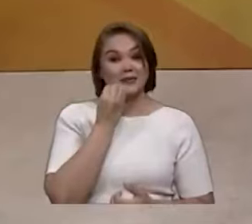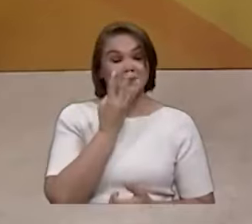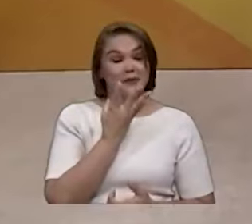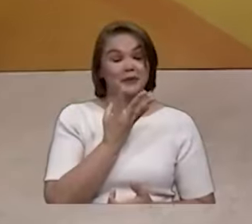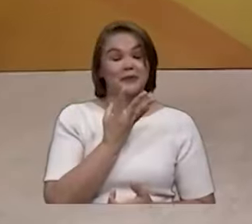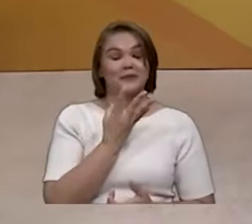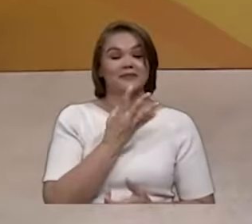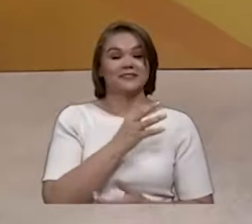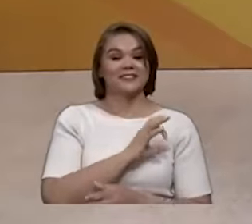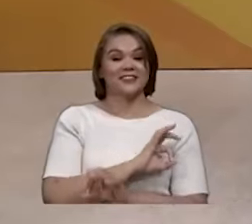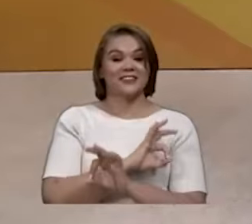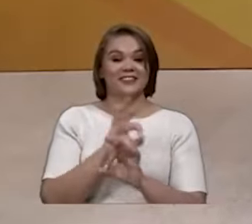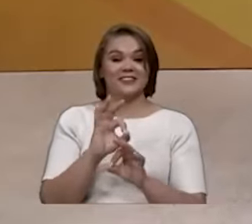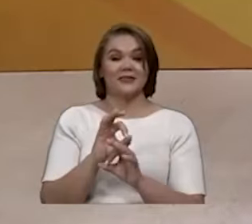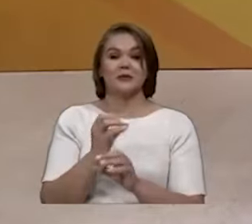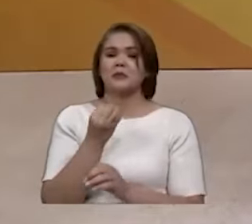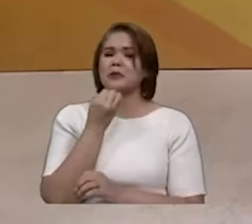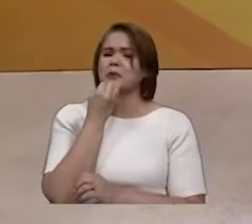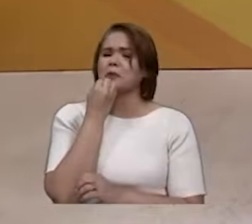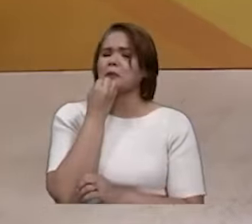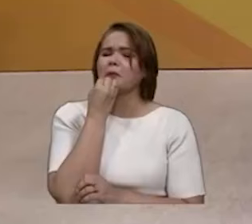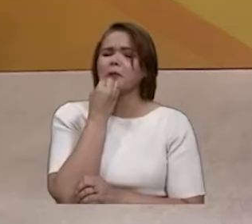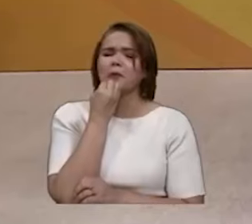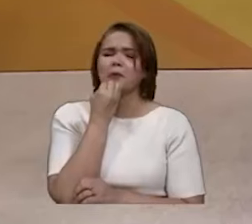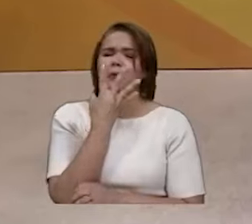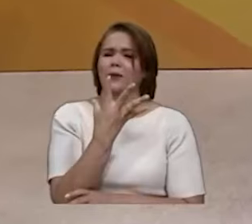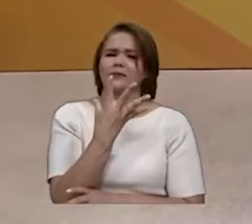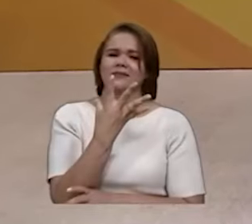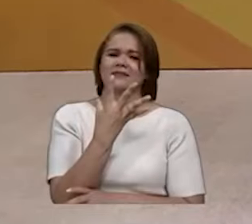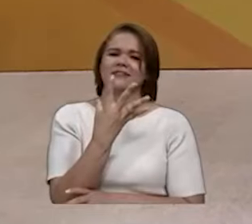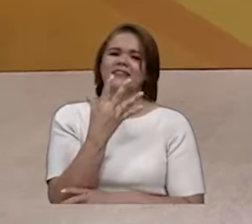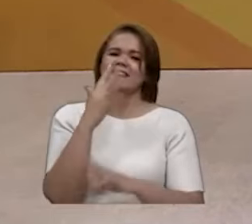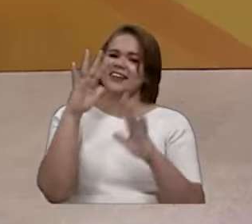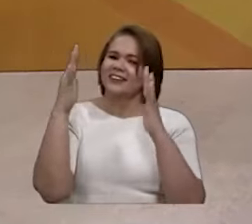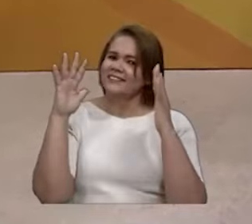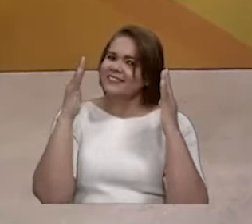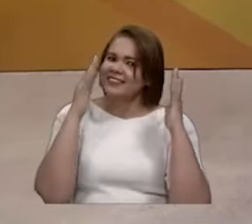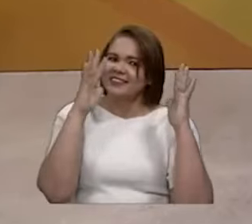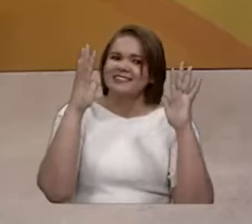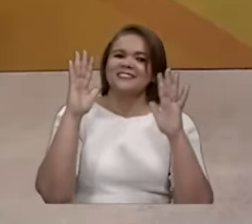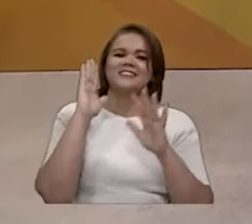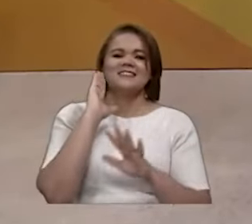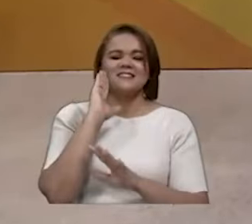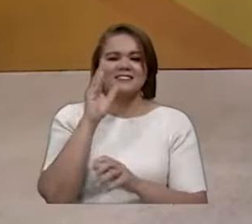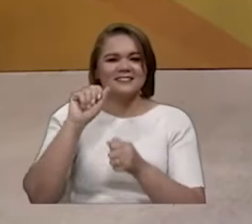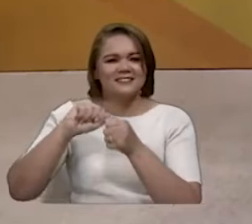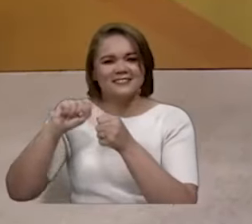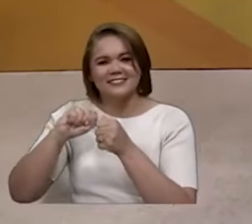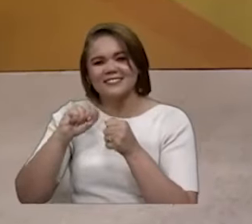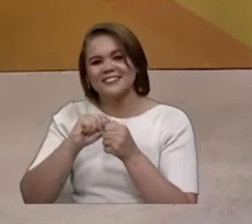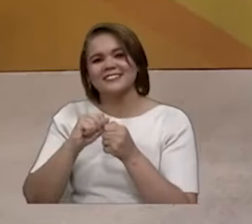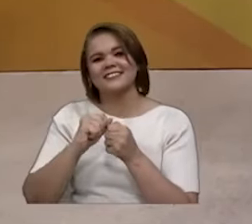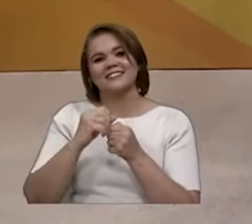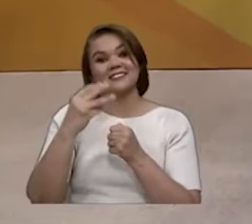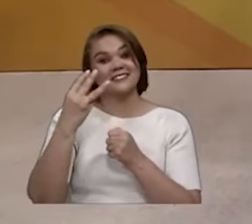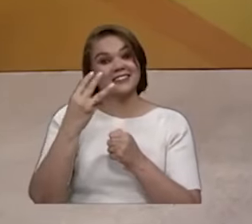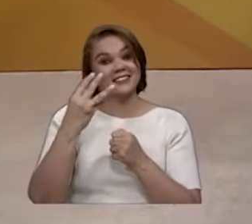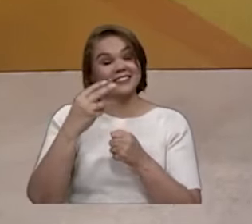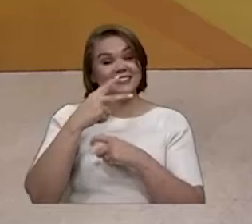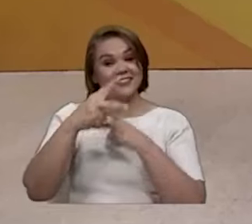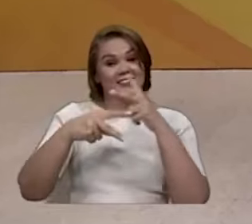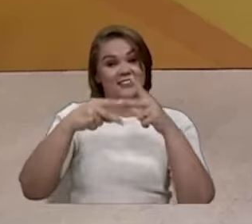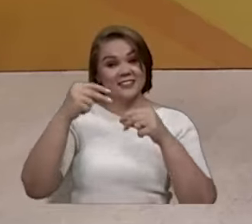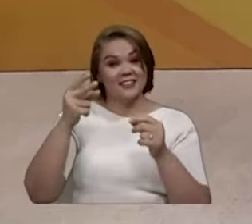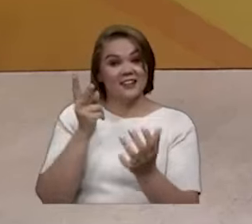gente! Muitíssimo bom! parabéns aí! Já fizemos o terceiro prêmio, né? E agora a gente segue